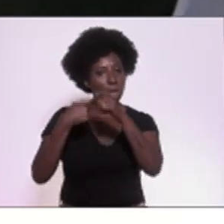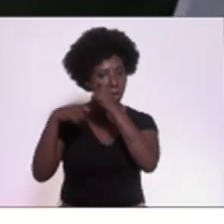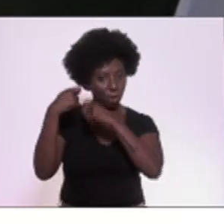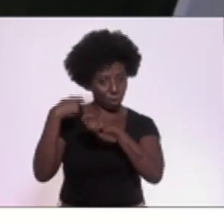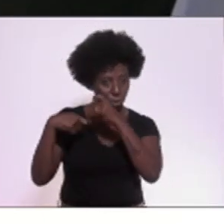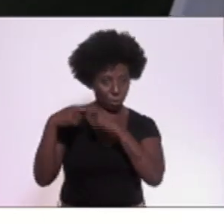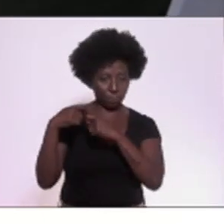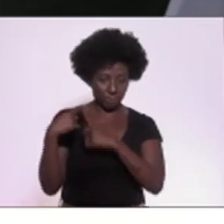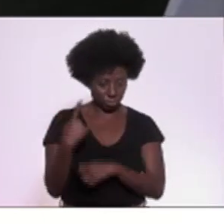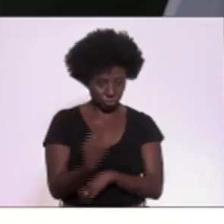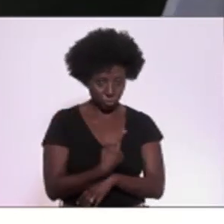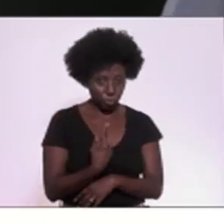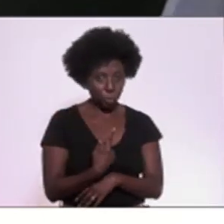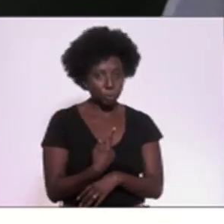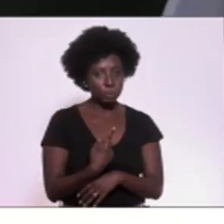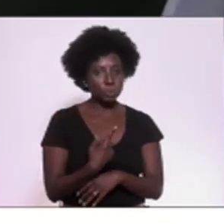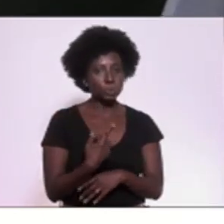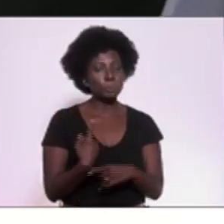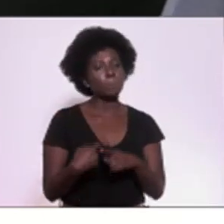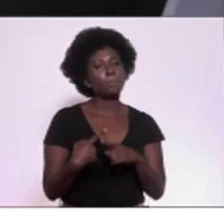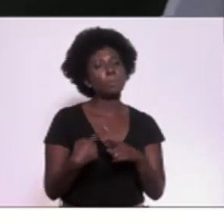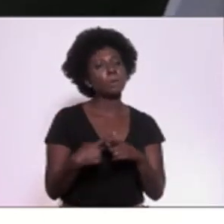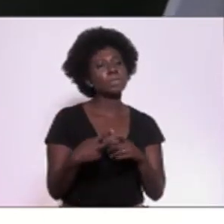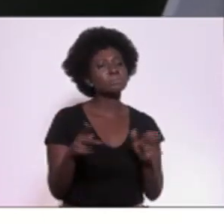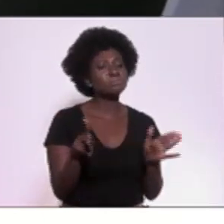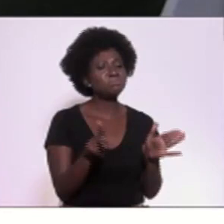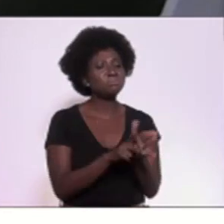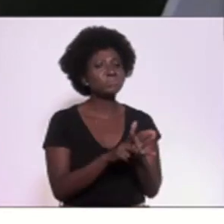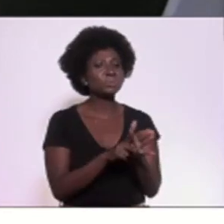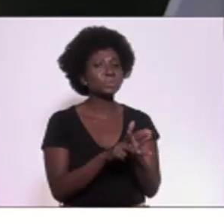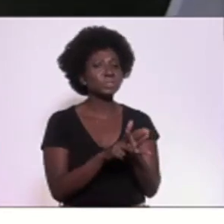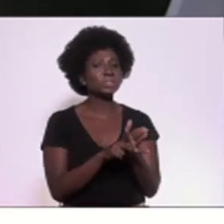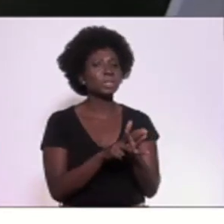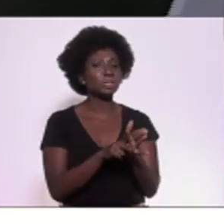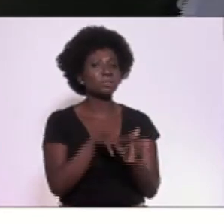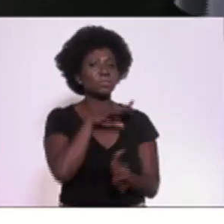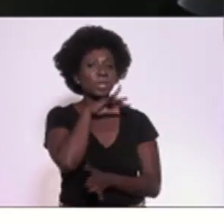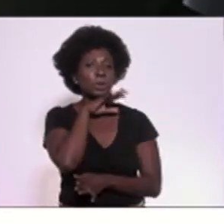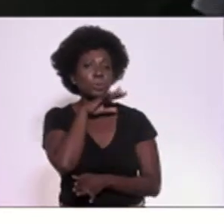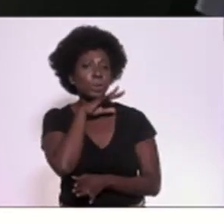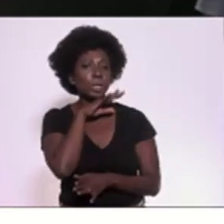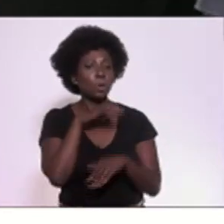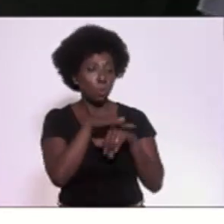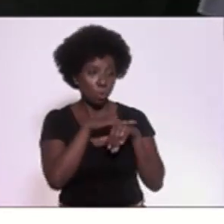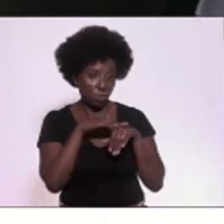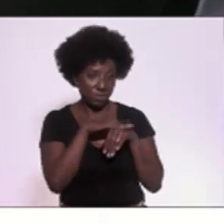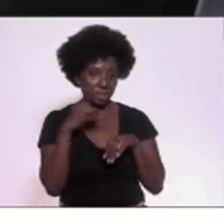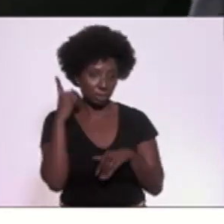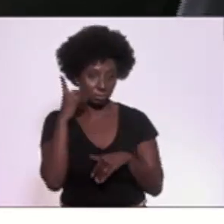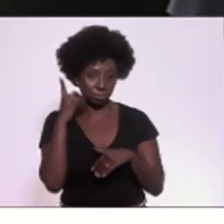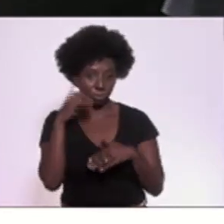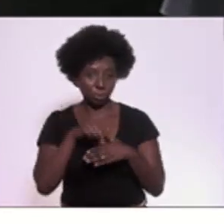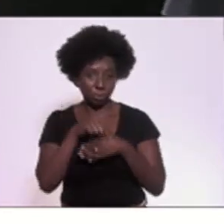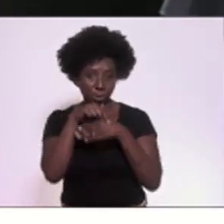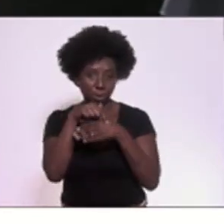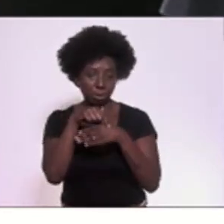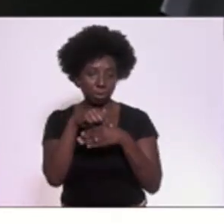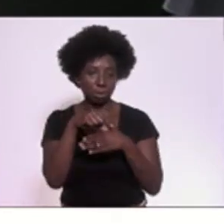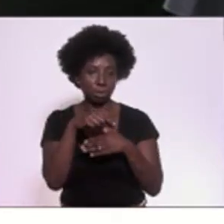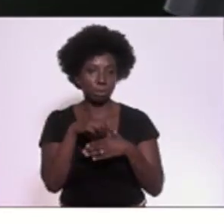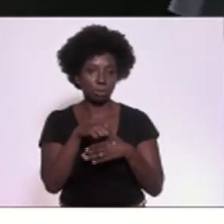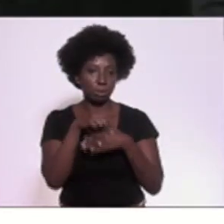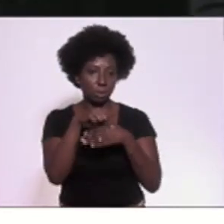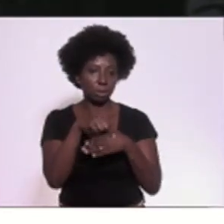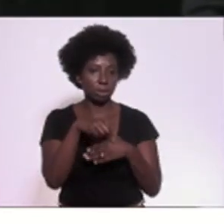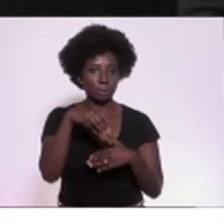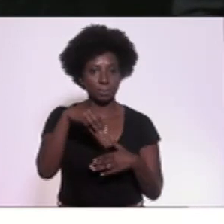por economia processual, que aí esse projeto ficaria até prejudicado. Eu só estava dizendo, presidente, que eu conversei com o líder Márcio Pacheco, construir essa... Deixa o... Pô, não. A gente vai